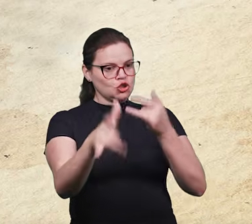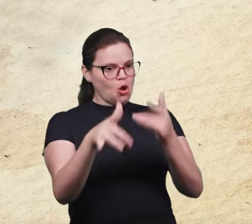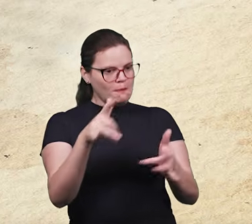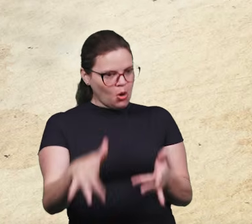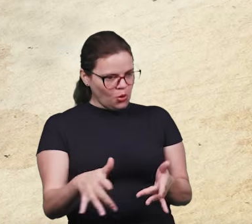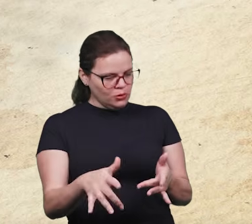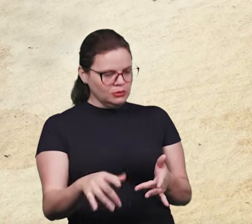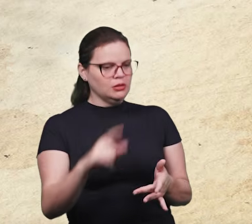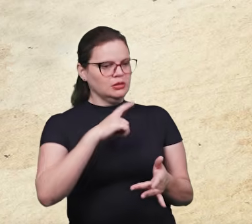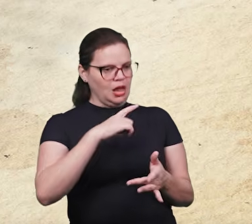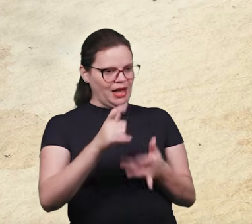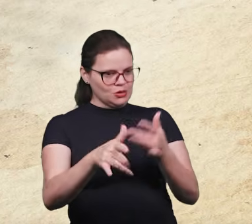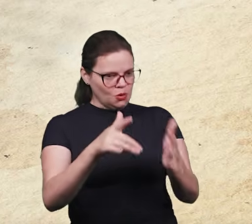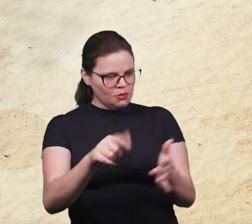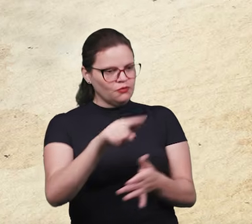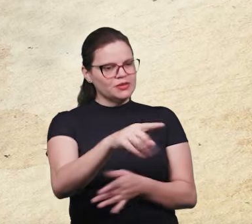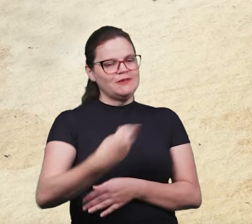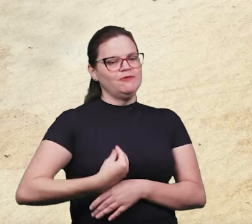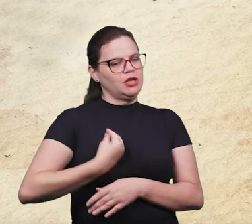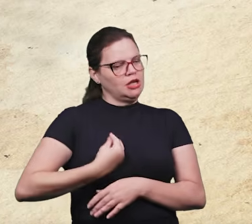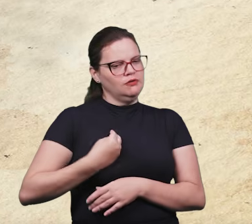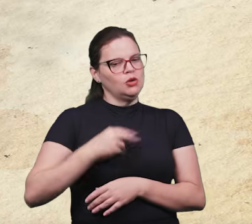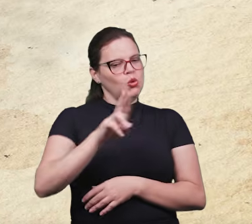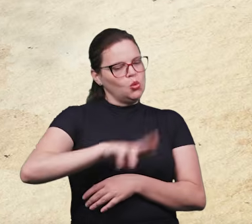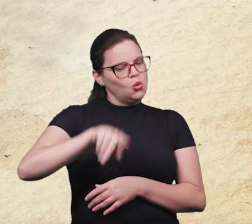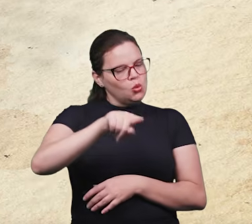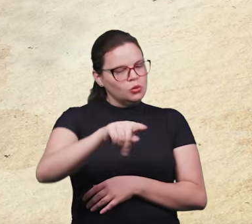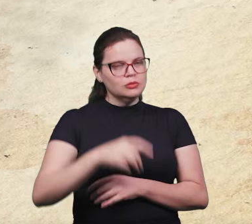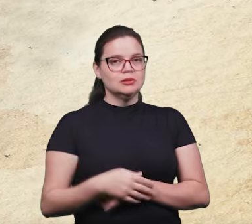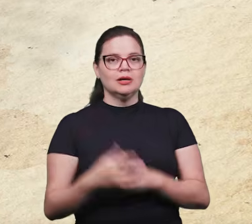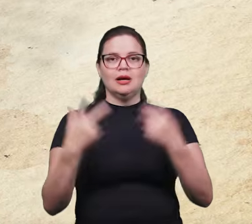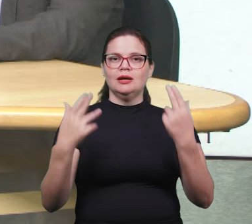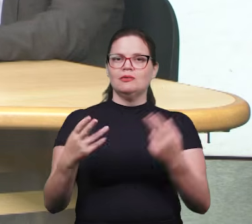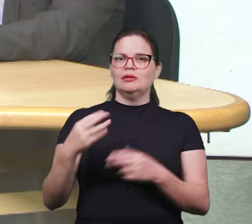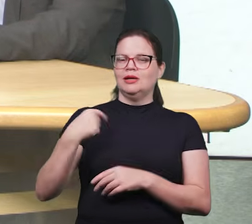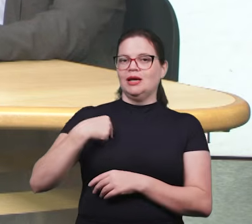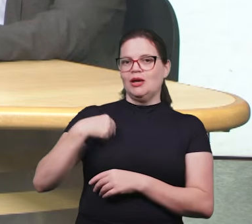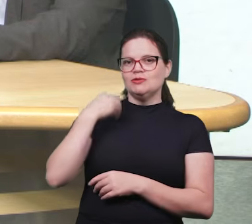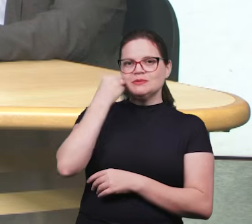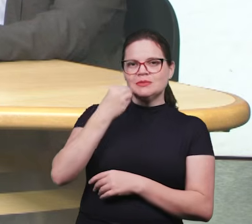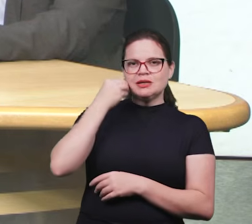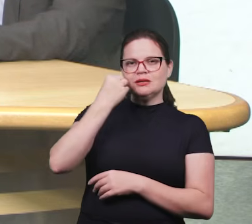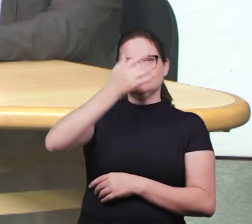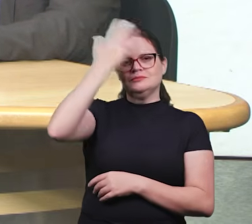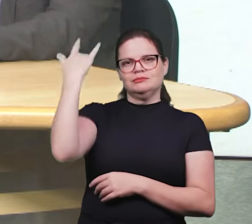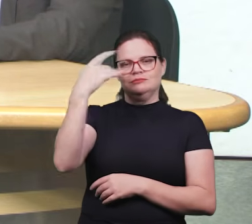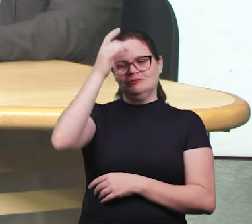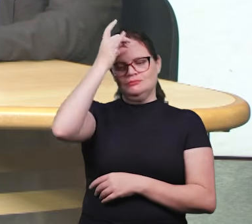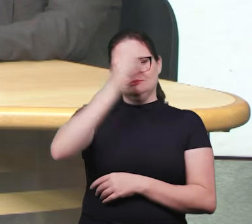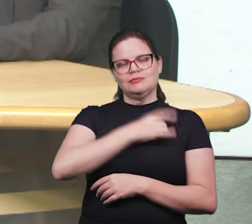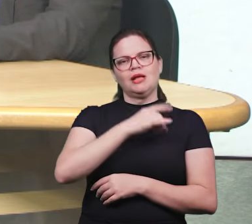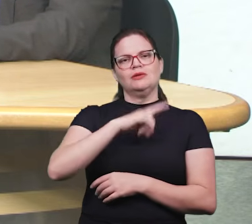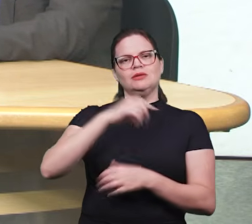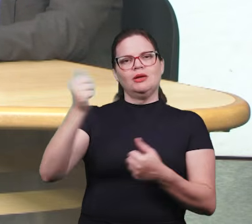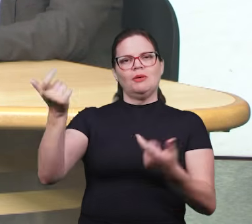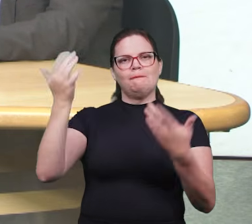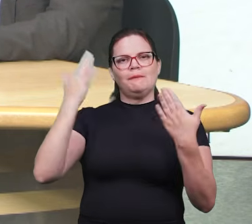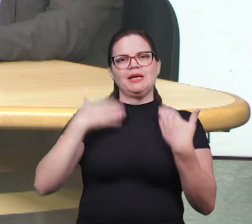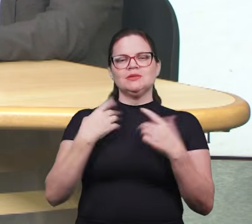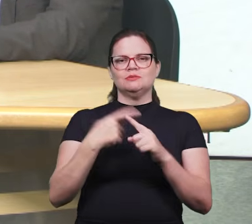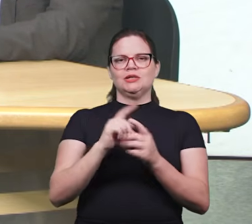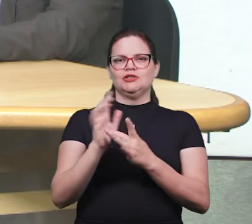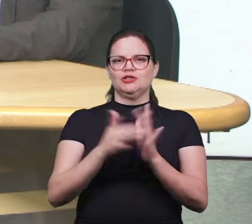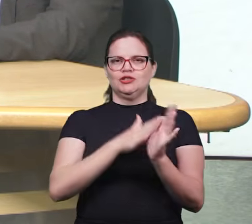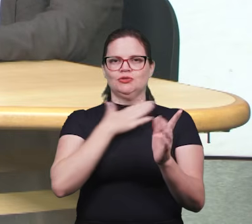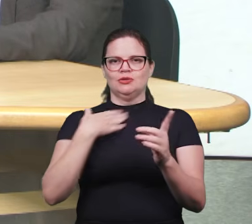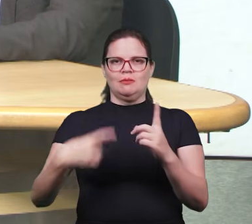se alimenta daquilo que é profético, né? Dos benefícios daquilo que foi a morte e ressurreição de Jesus na